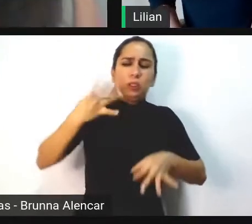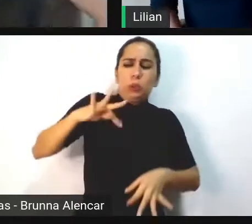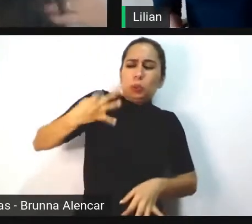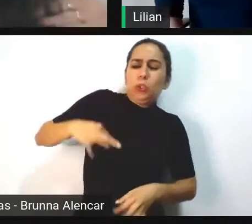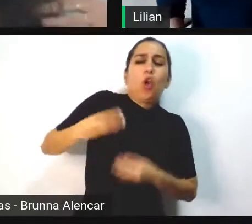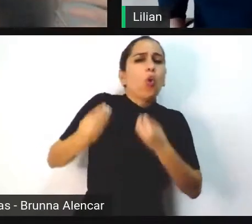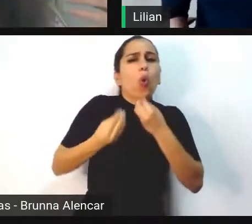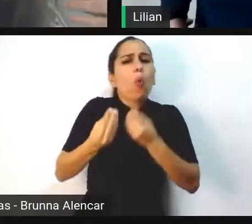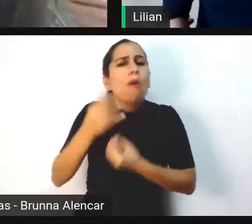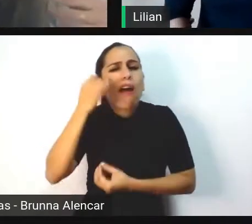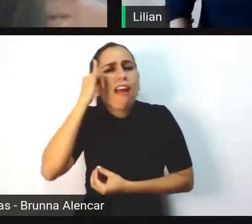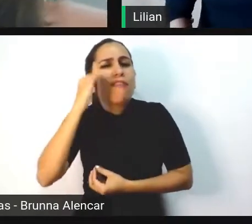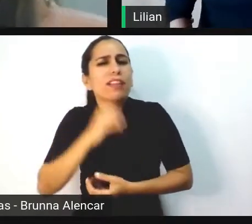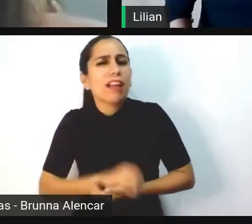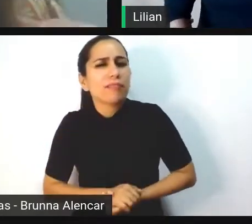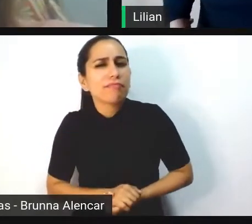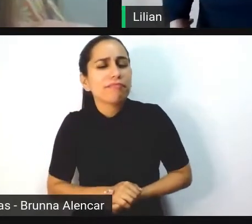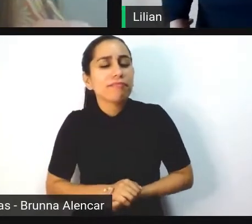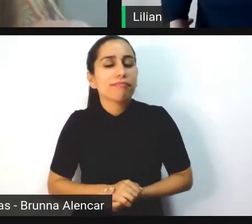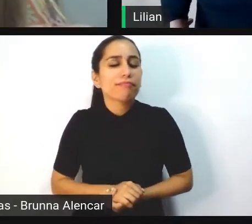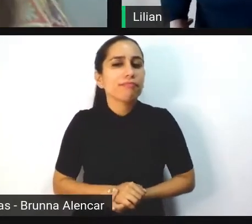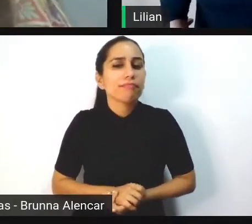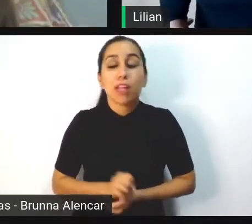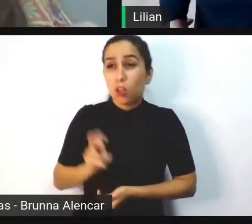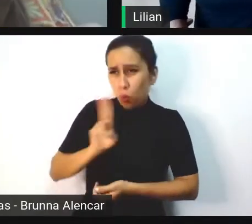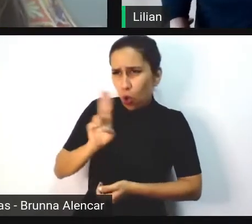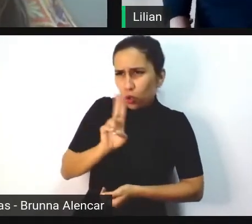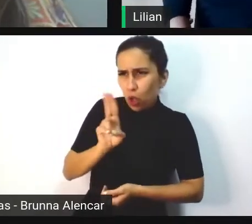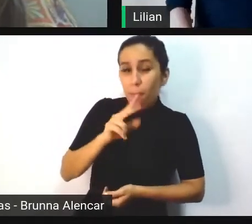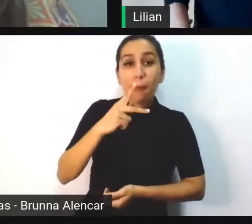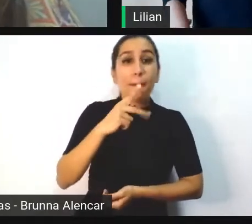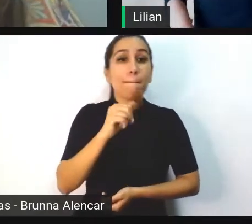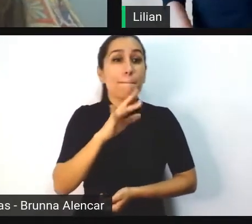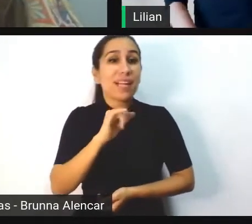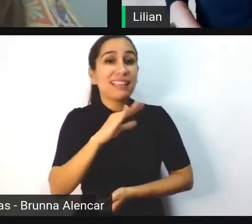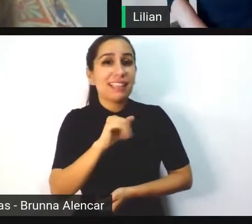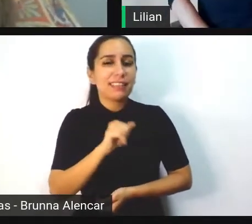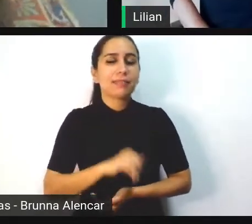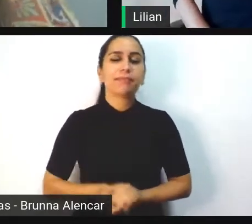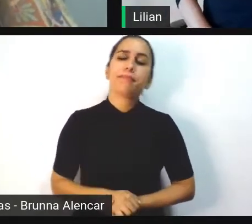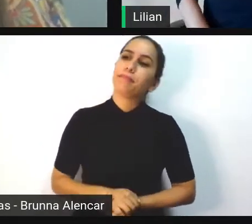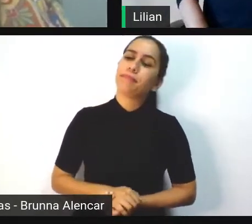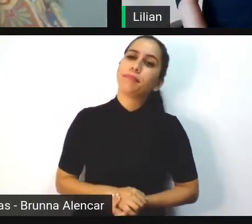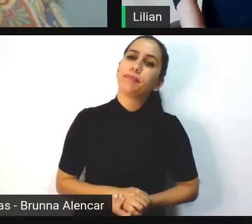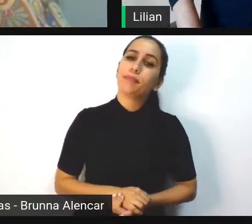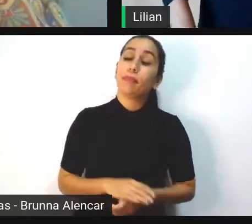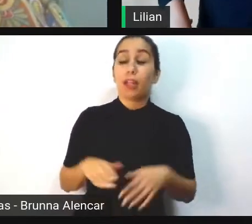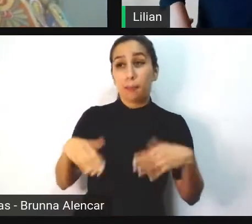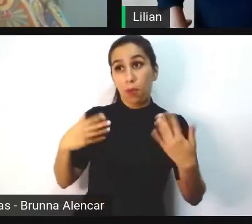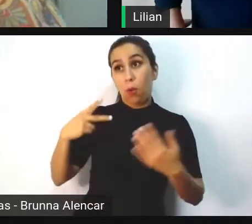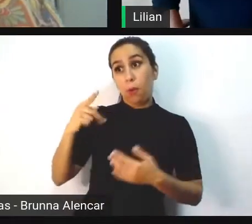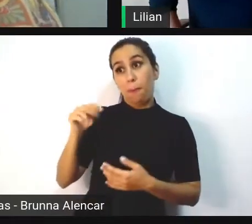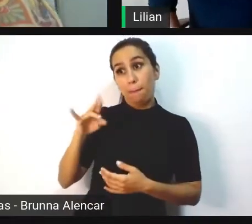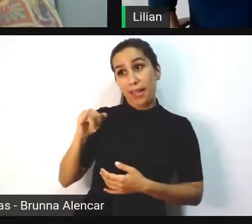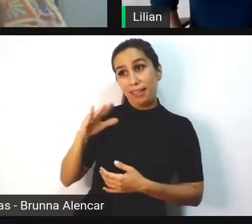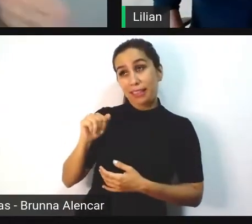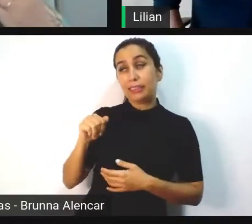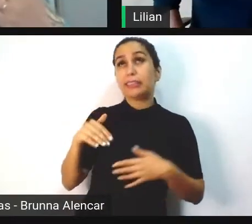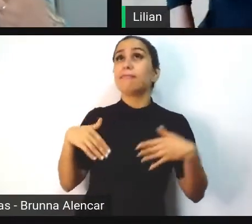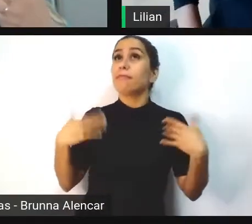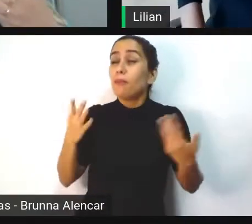Qual que é o nome da internauta? Quem é? Patrícia Mendes Moreira. Ah, sim. Bom, Patrícia, na